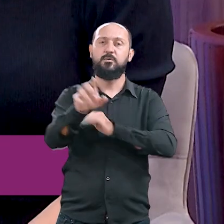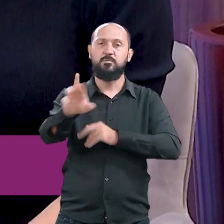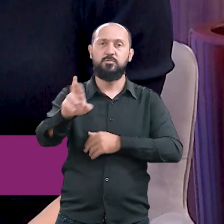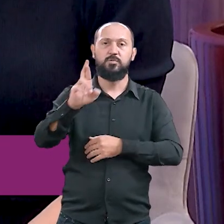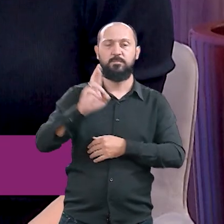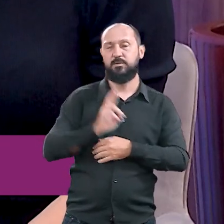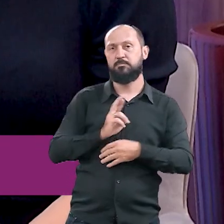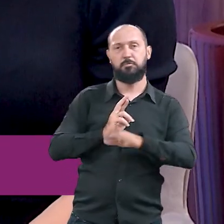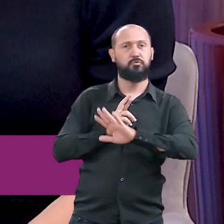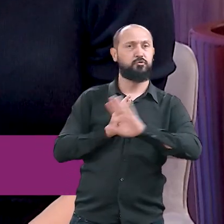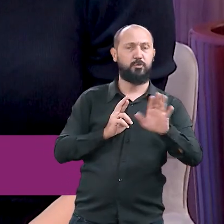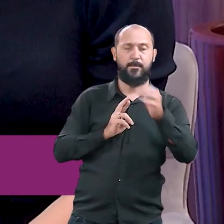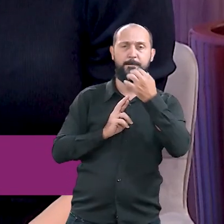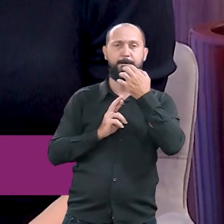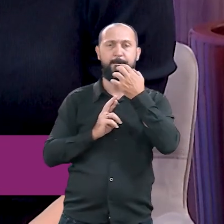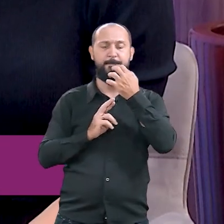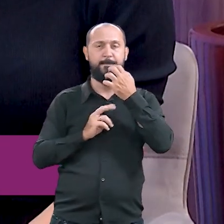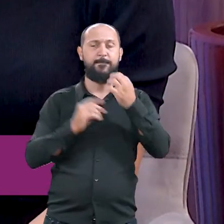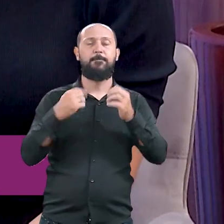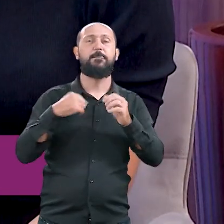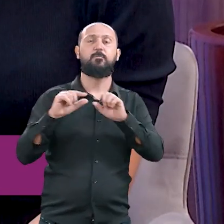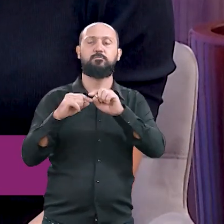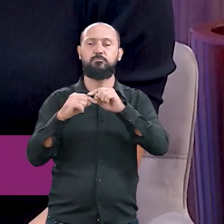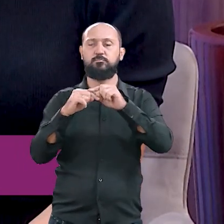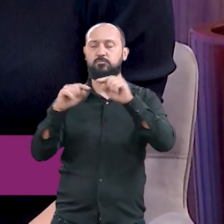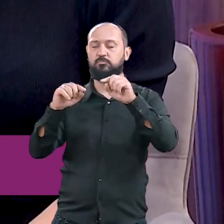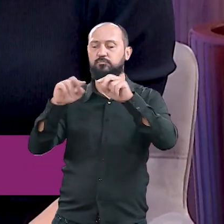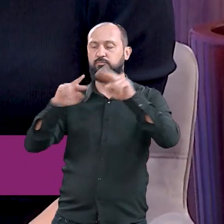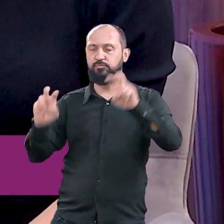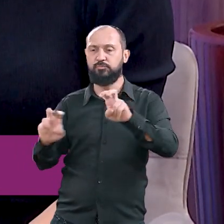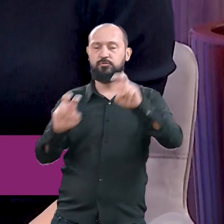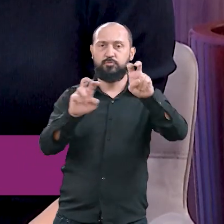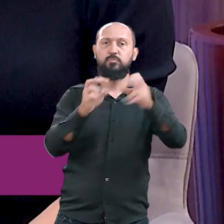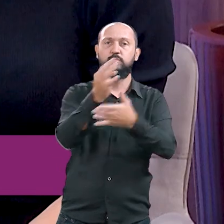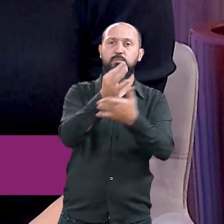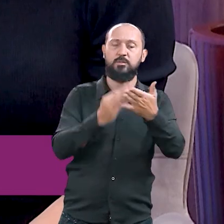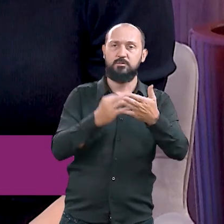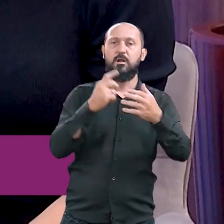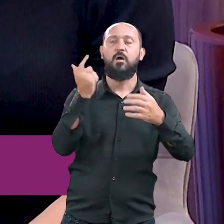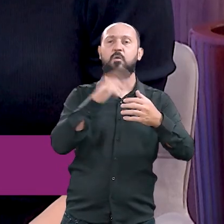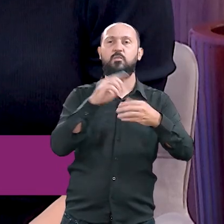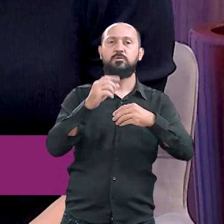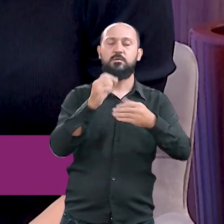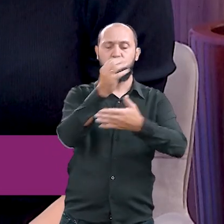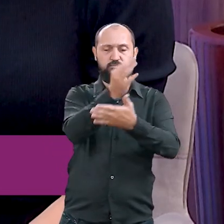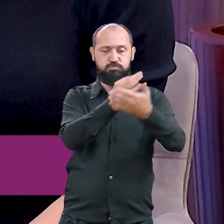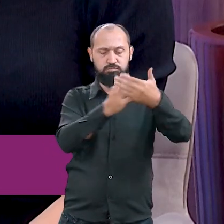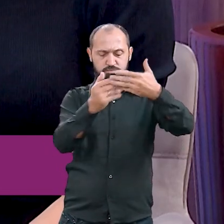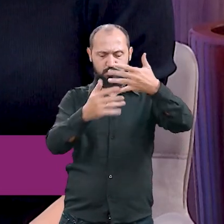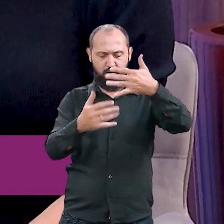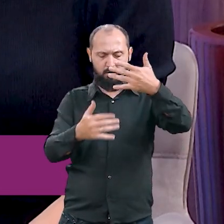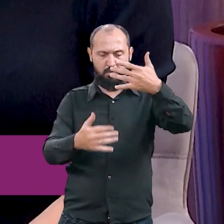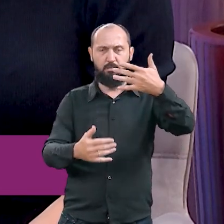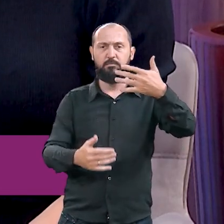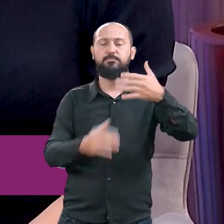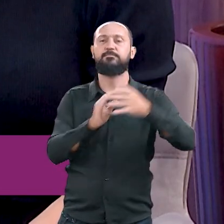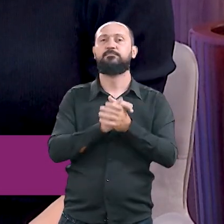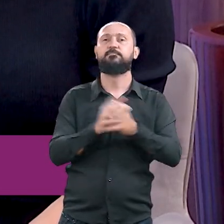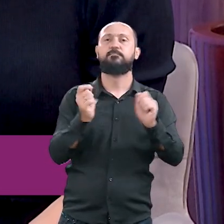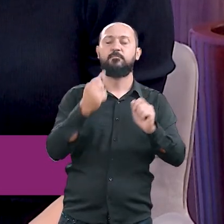precisa lembrar que a ferramenta de inteligência artificial, ela não tem consciência, ela não tem moral, ela não